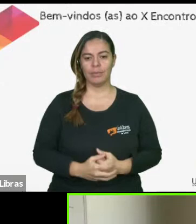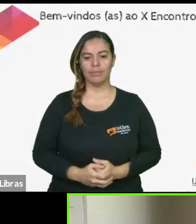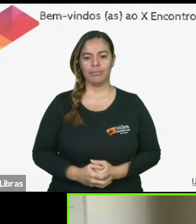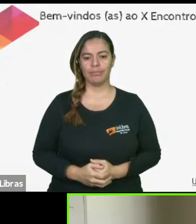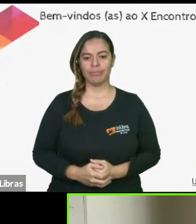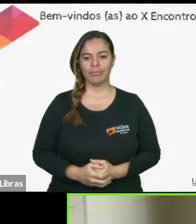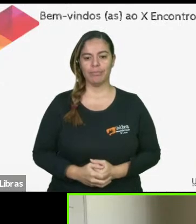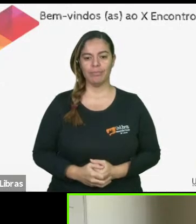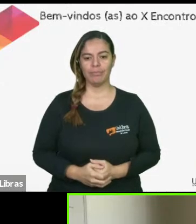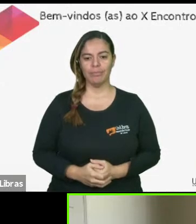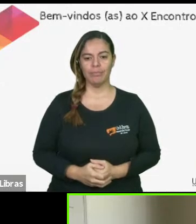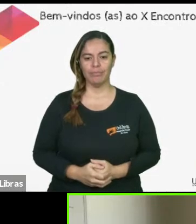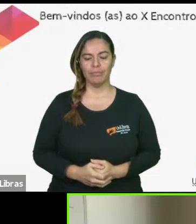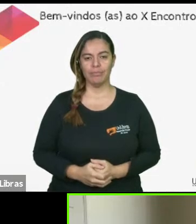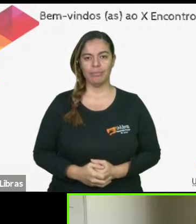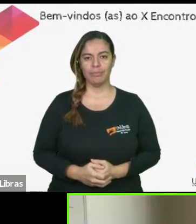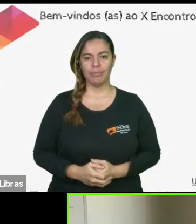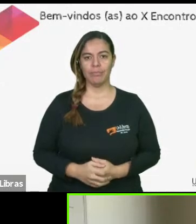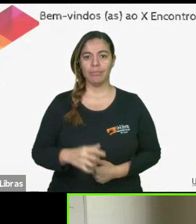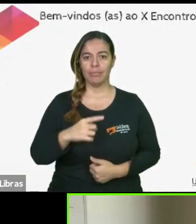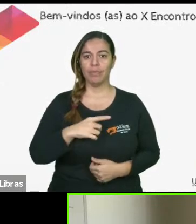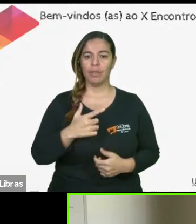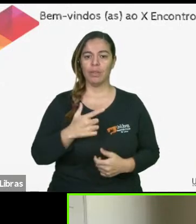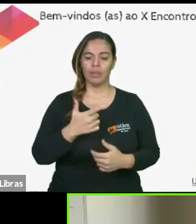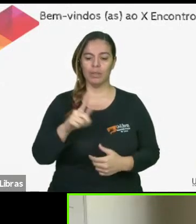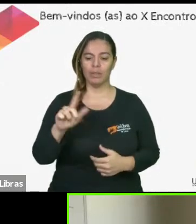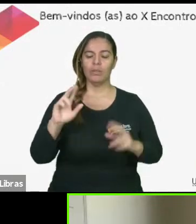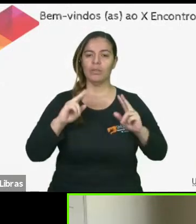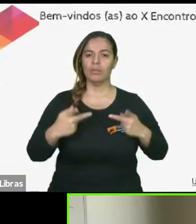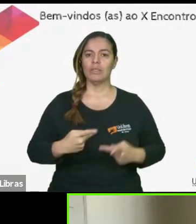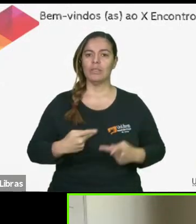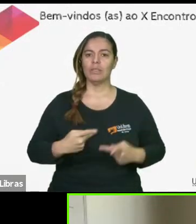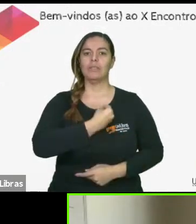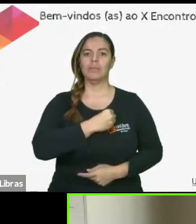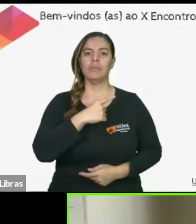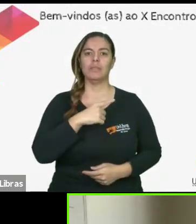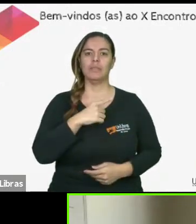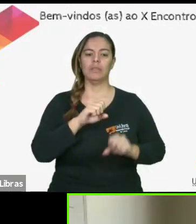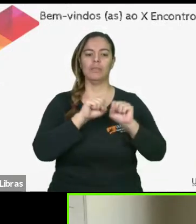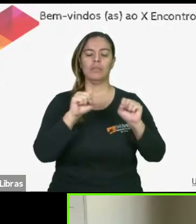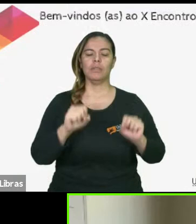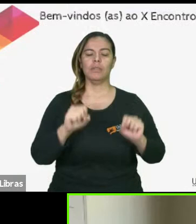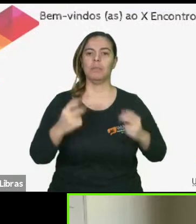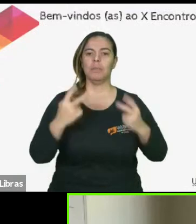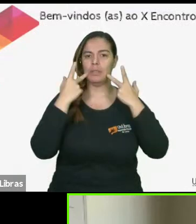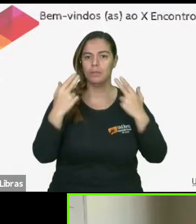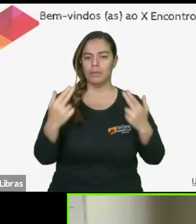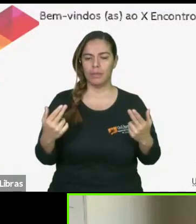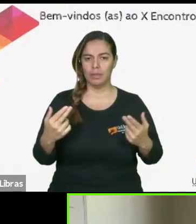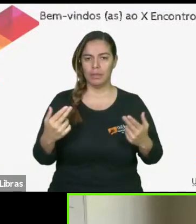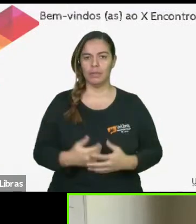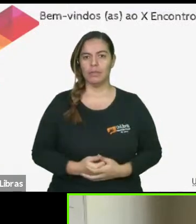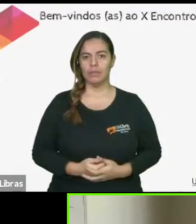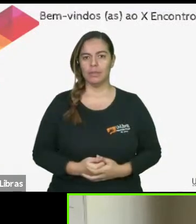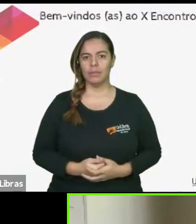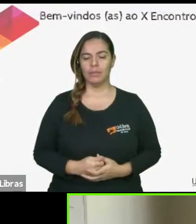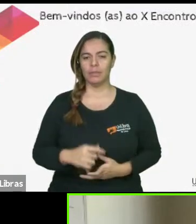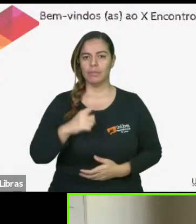hay, además de los seres vivos, hay otros sistemas naturales que son, que